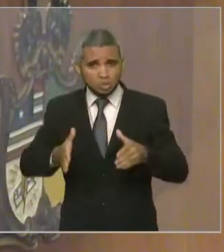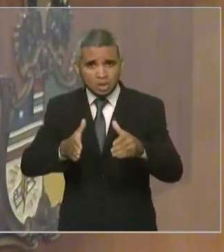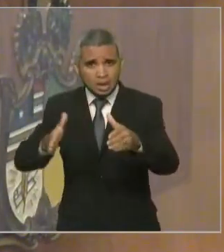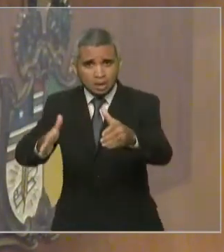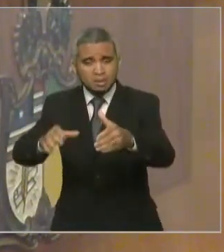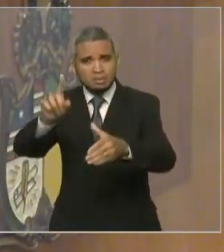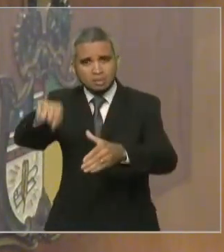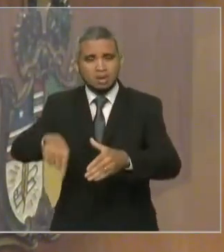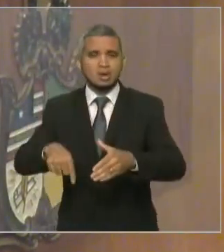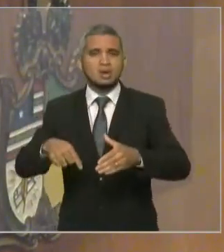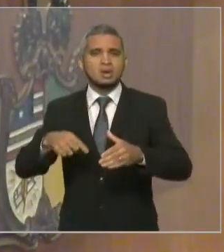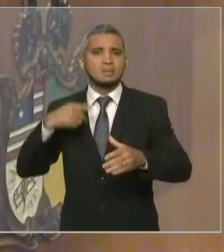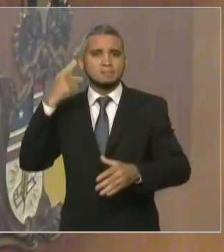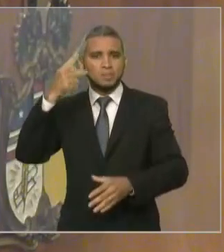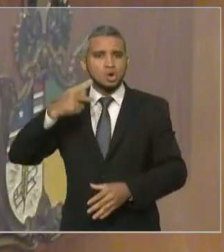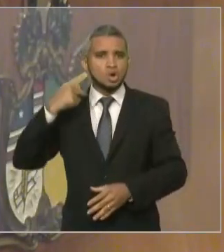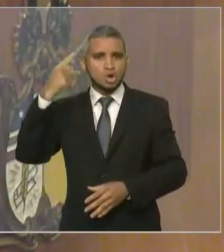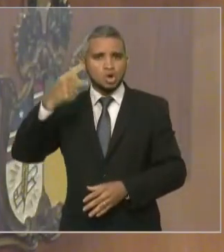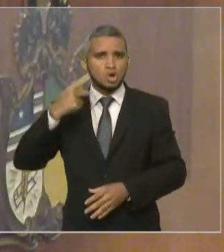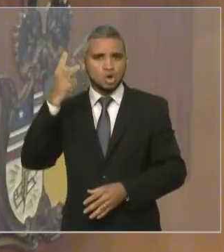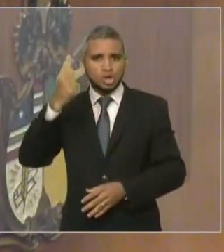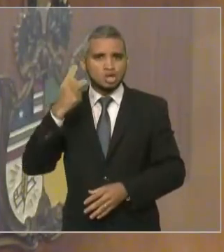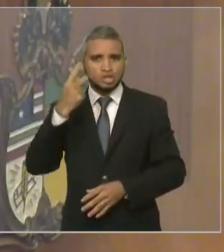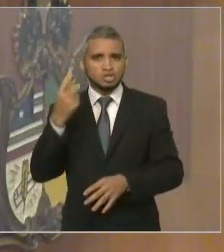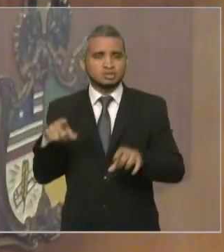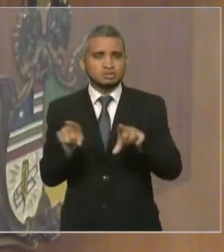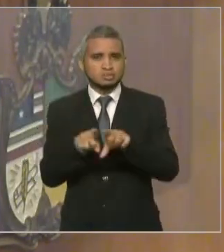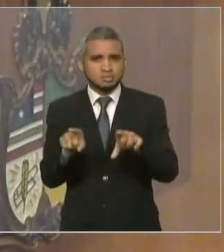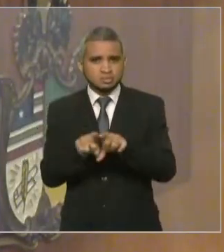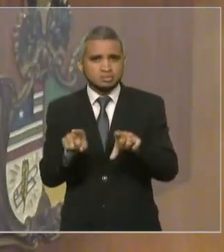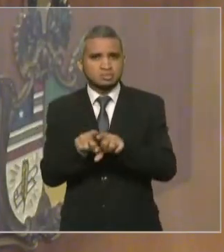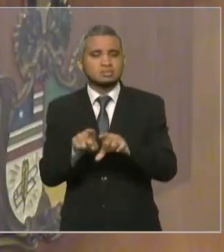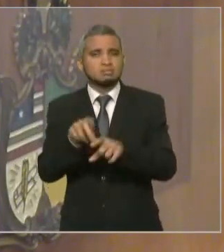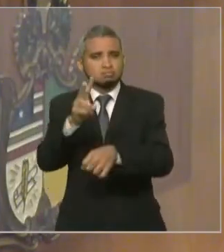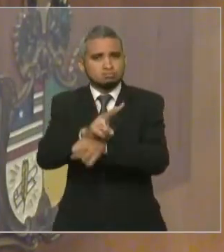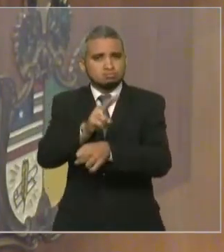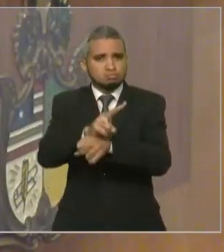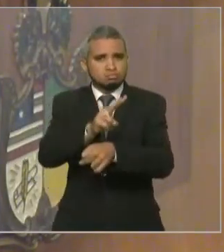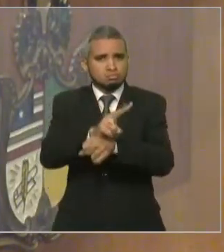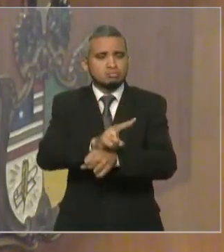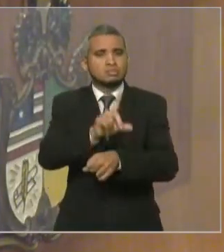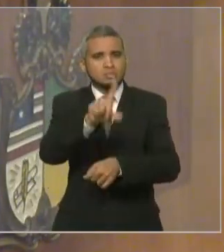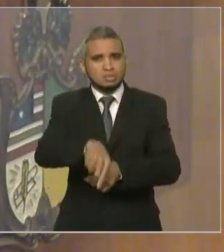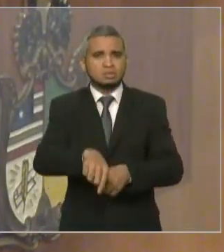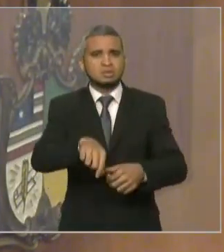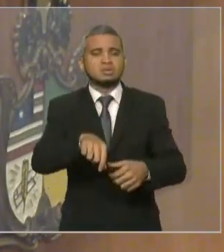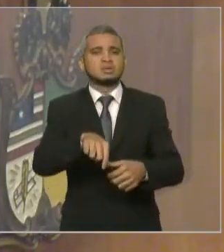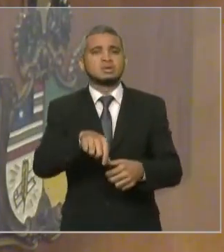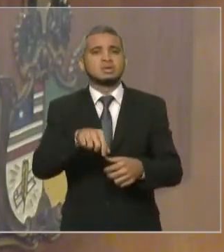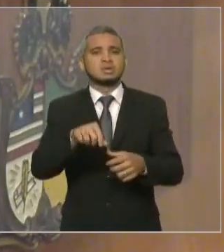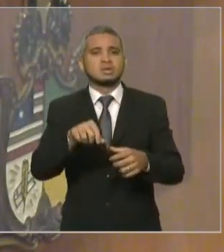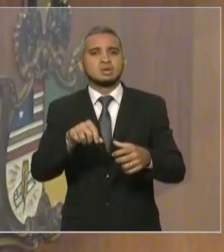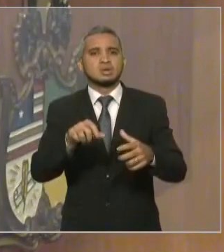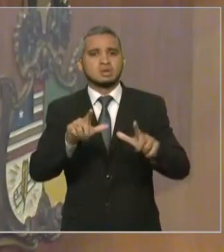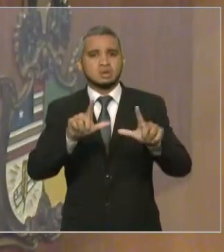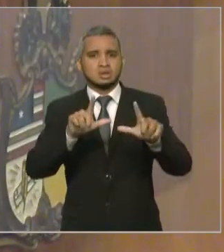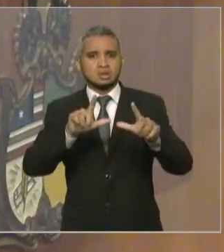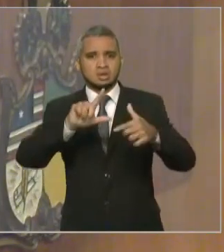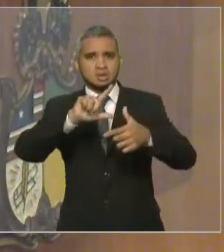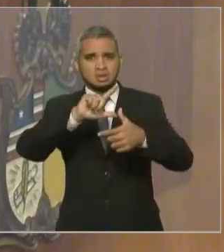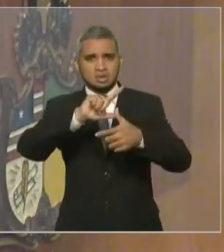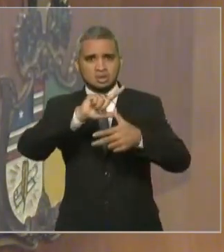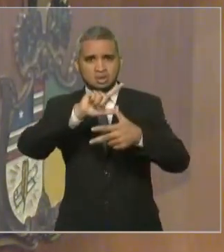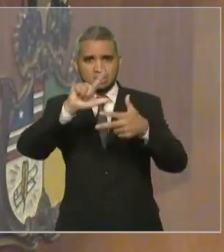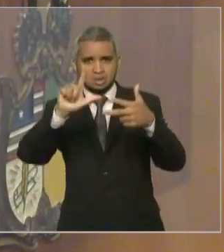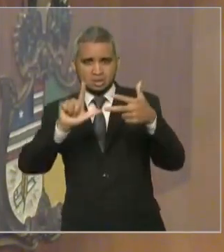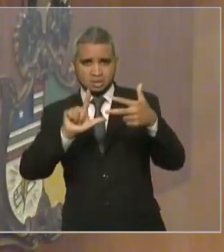seja preservando o poder legislativo, porque é aqui no poder legislativo que estão representadas todas as forças